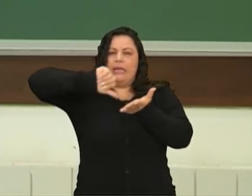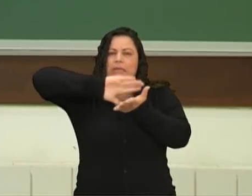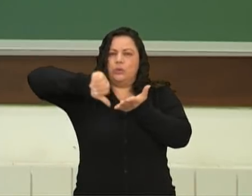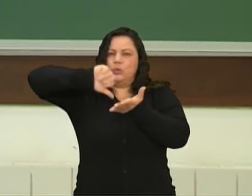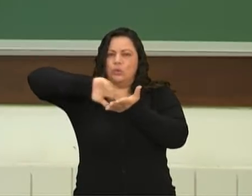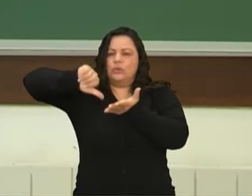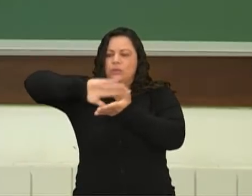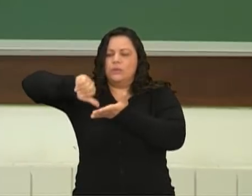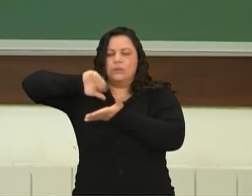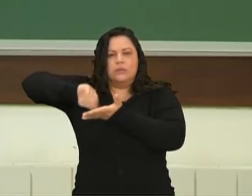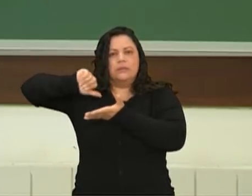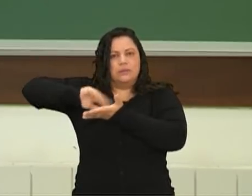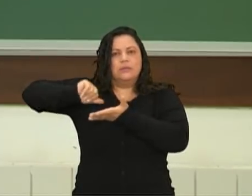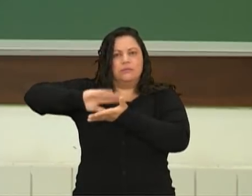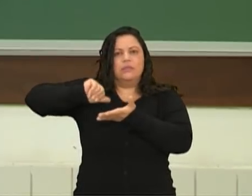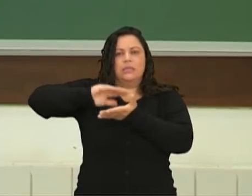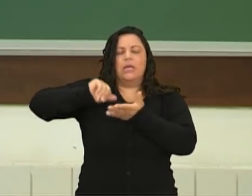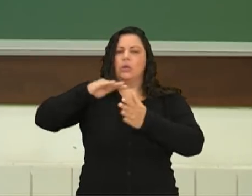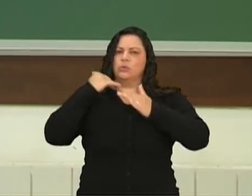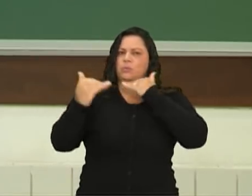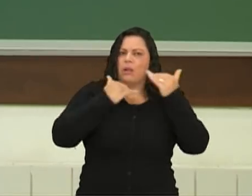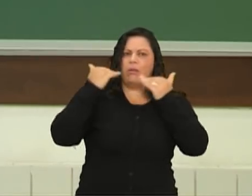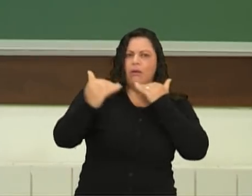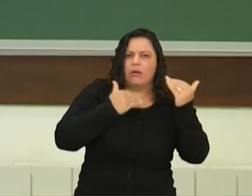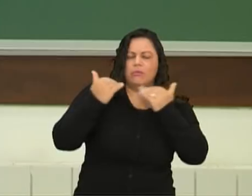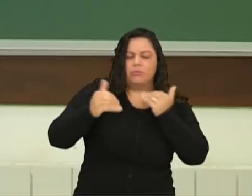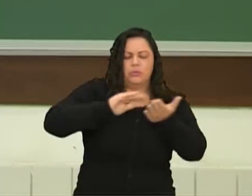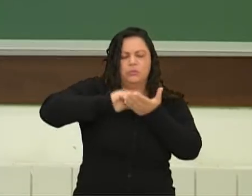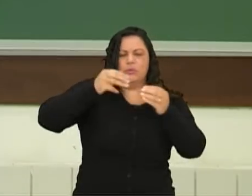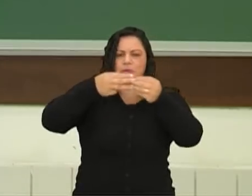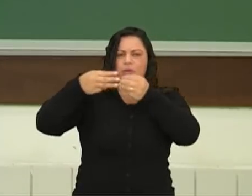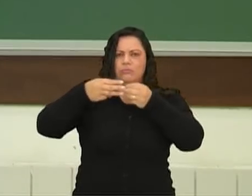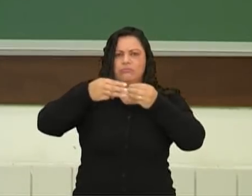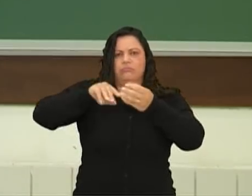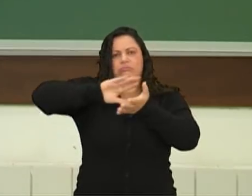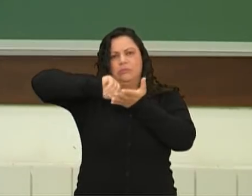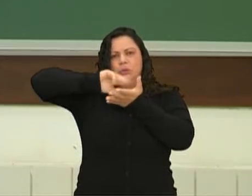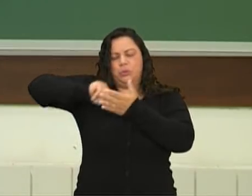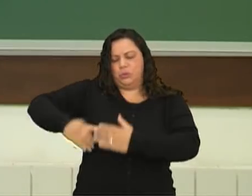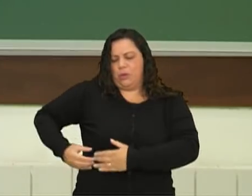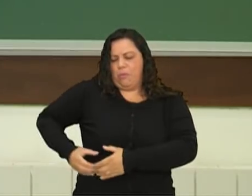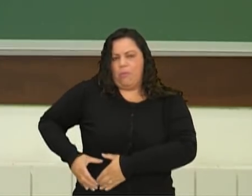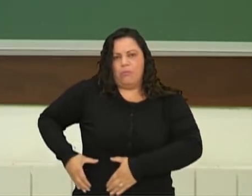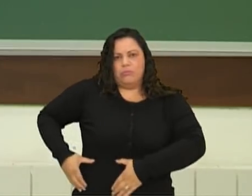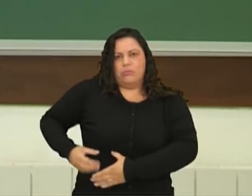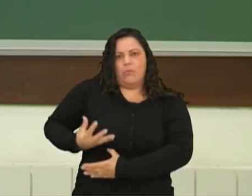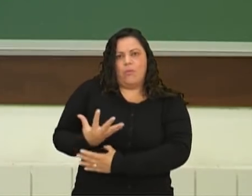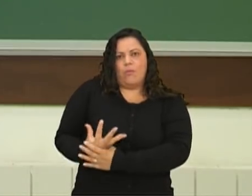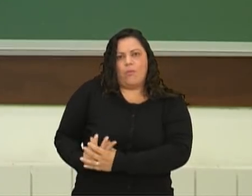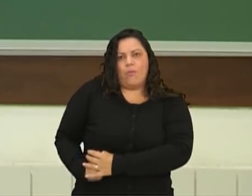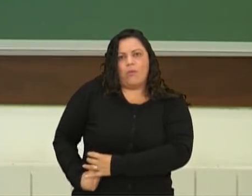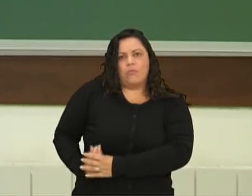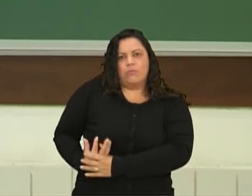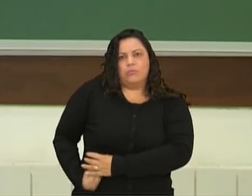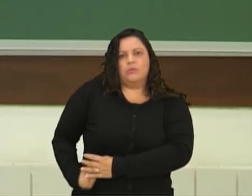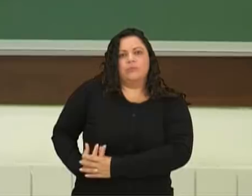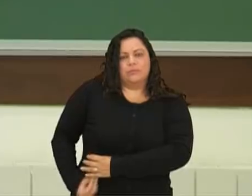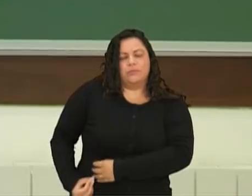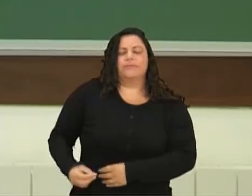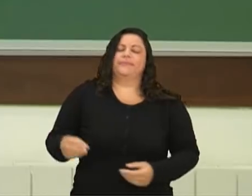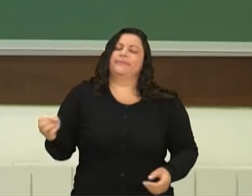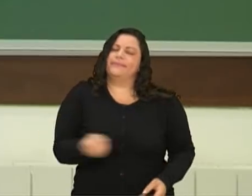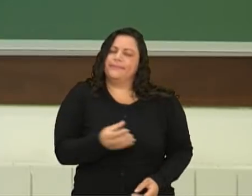que já estão velhos, tá? Então a gente está sempre produzindo novos glóbulos vermelhos. E agora você já sabe o porquê que eles são